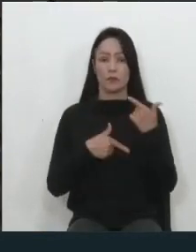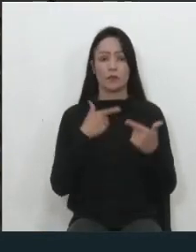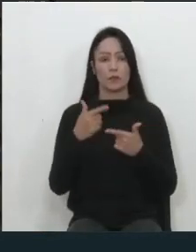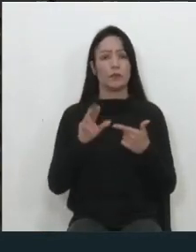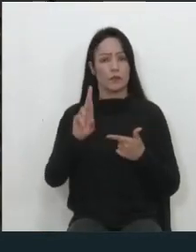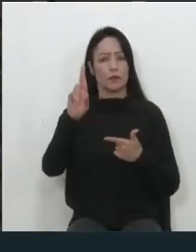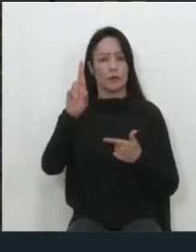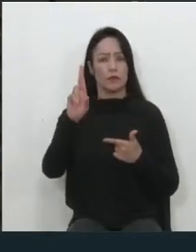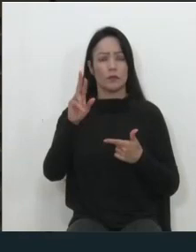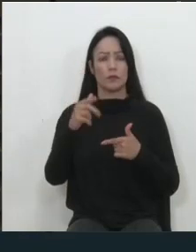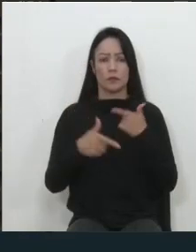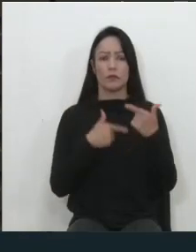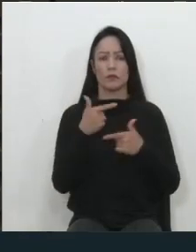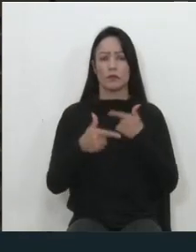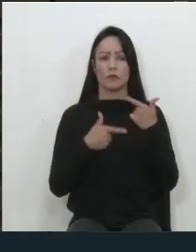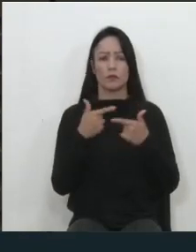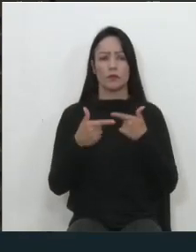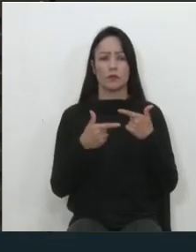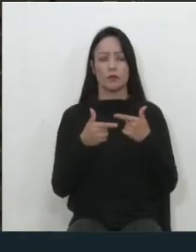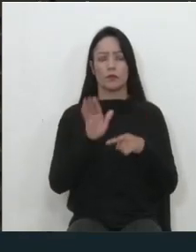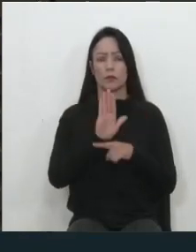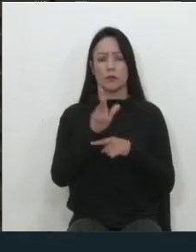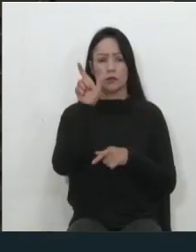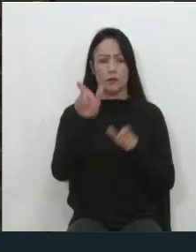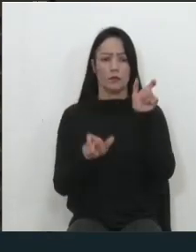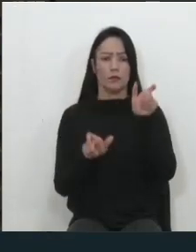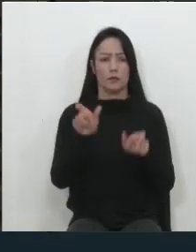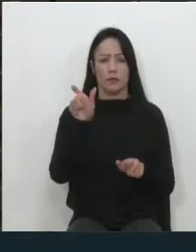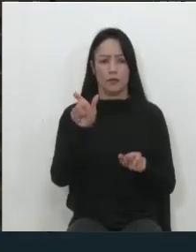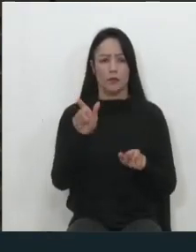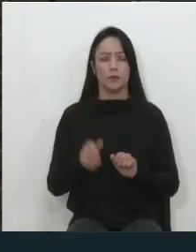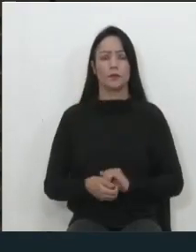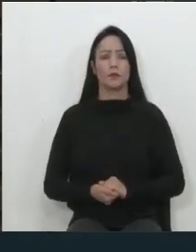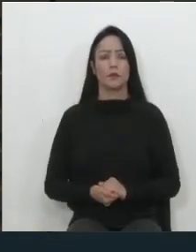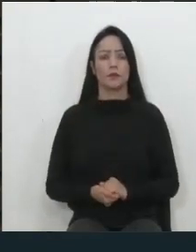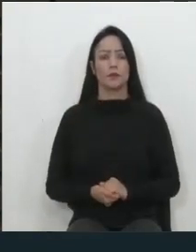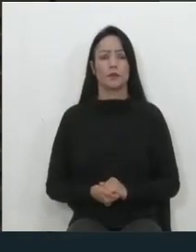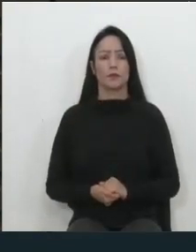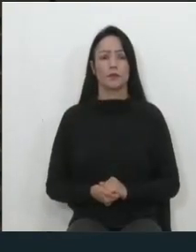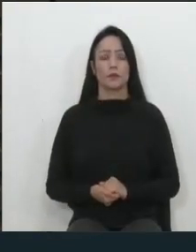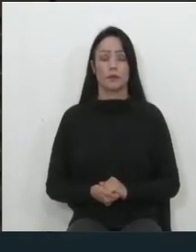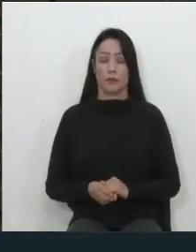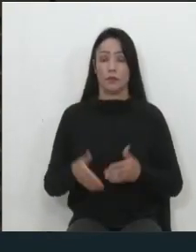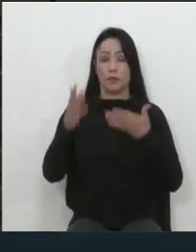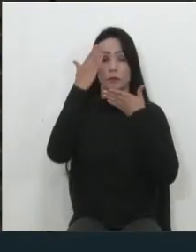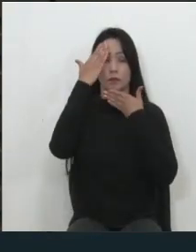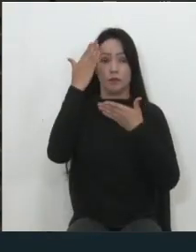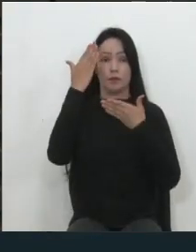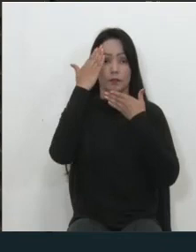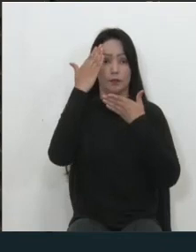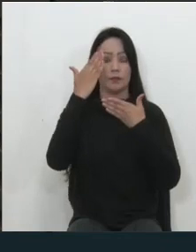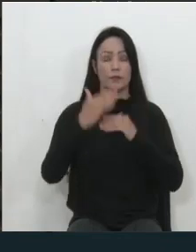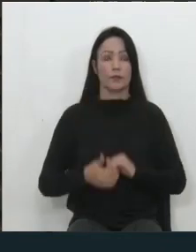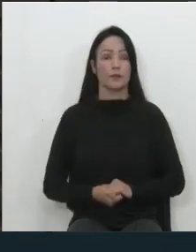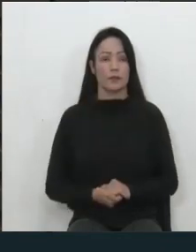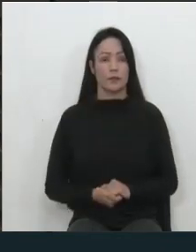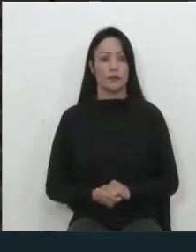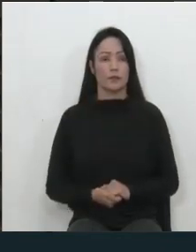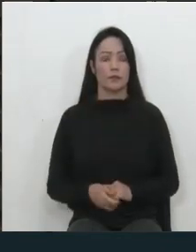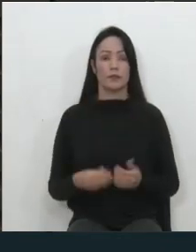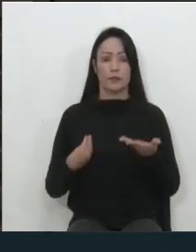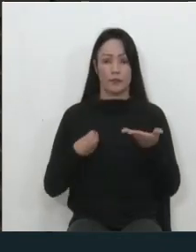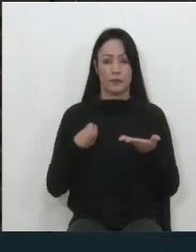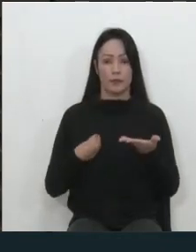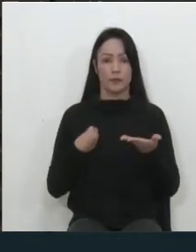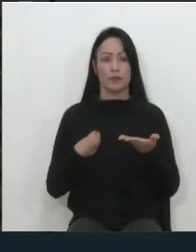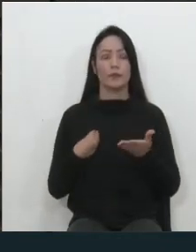com a sua função de ajudar pessoas, de ajudar vidas. Então fica muito grato com a presença de vocês ali.